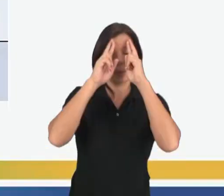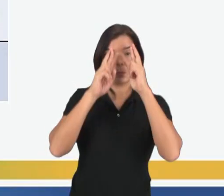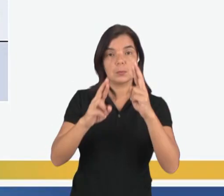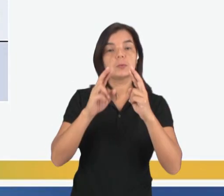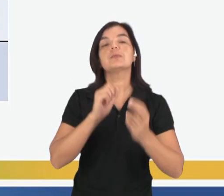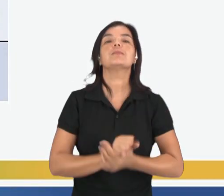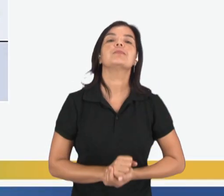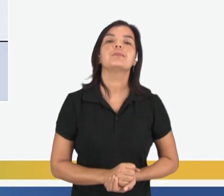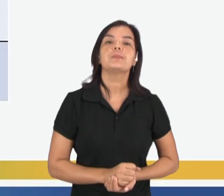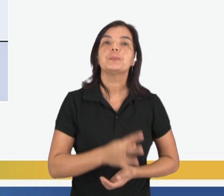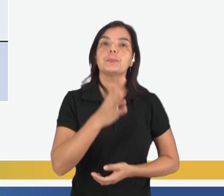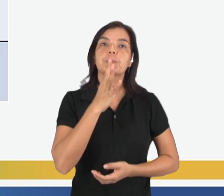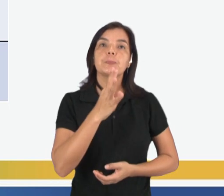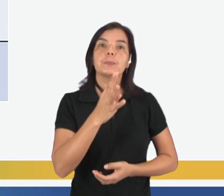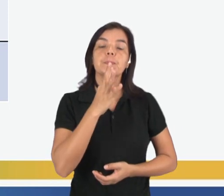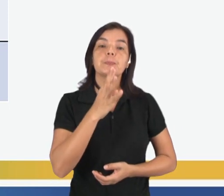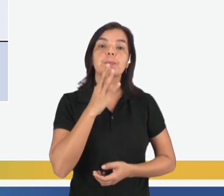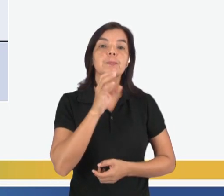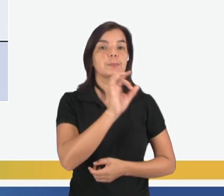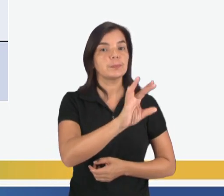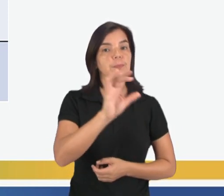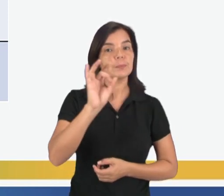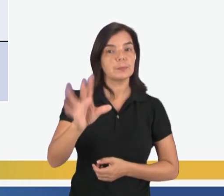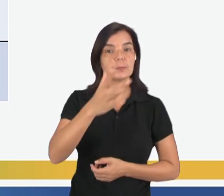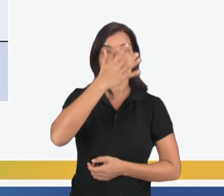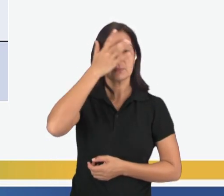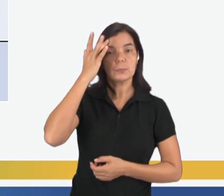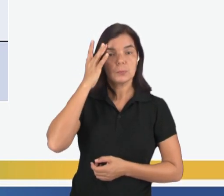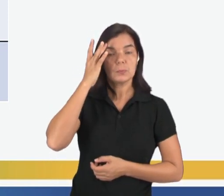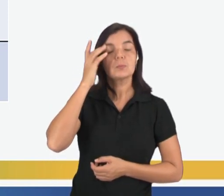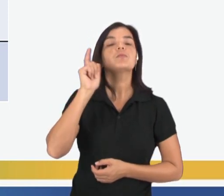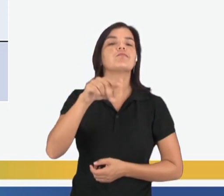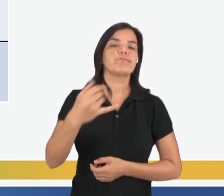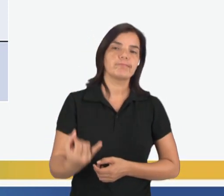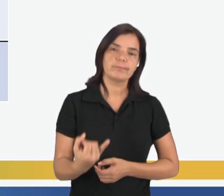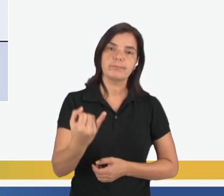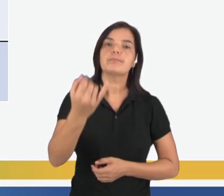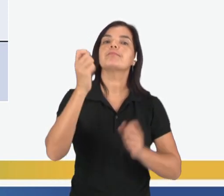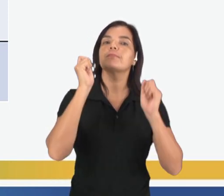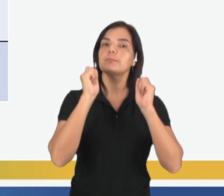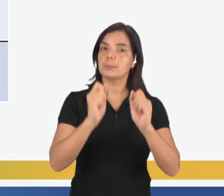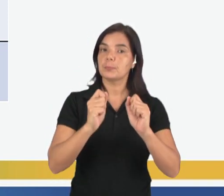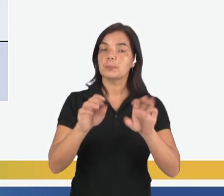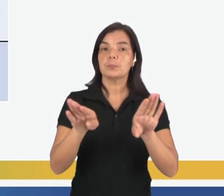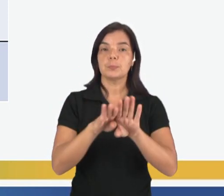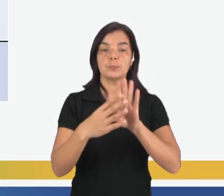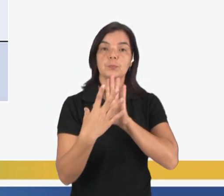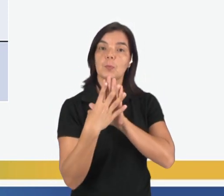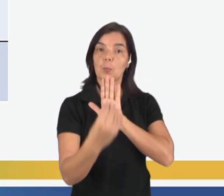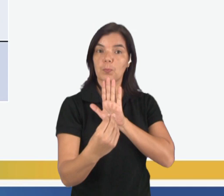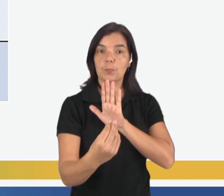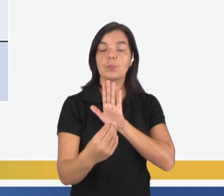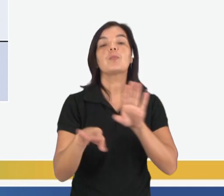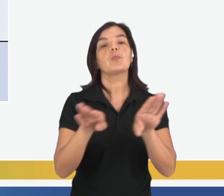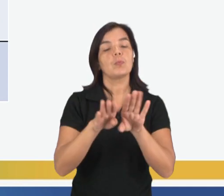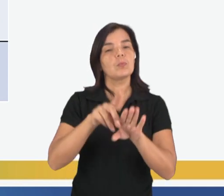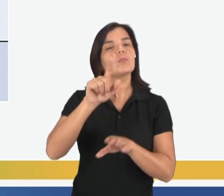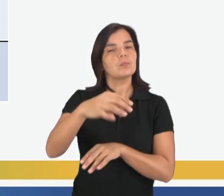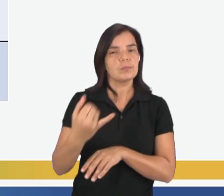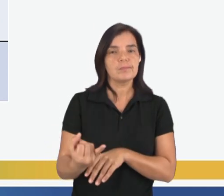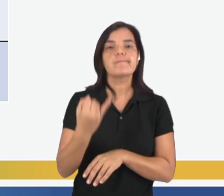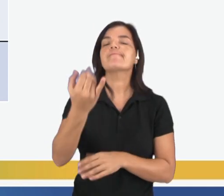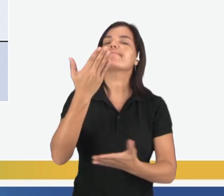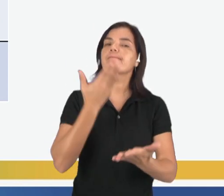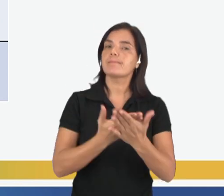respeitar. Conhecer a função de cada uma dessas é muito importante. Você pode estar printando isso aí, porque é importante, a